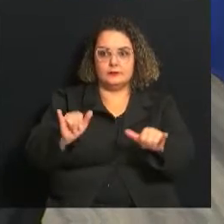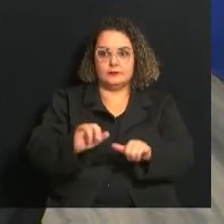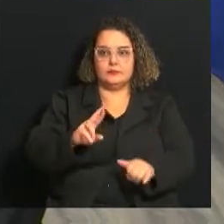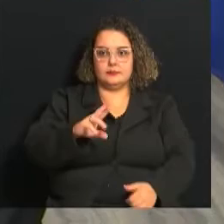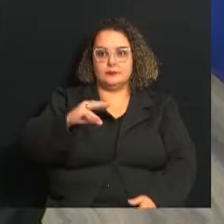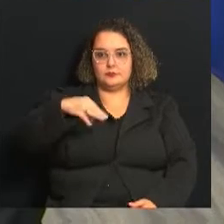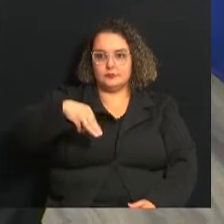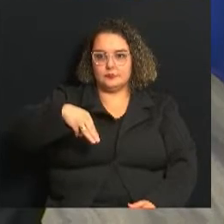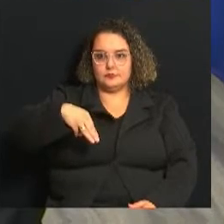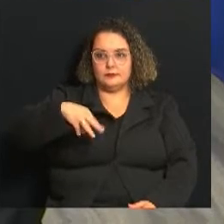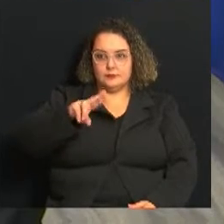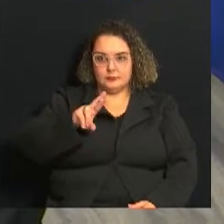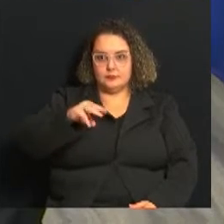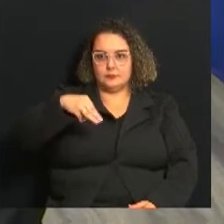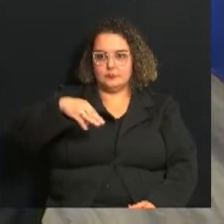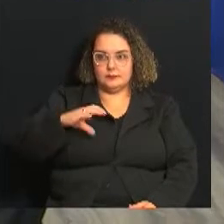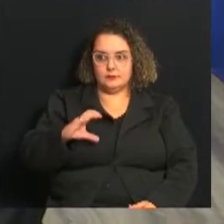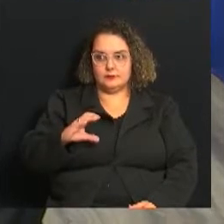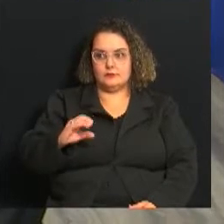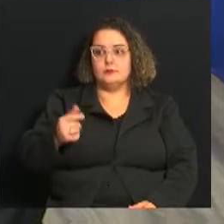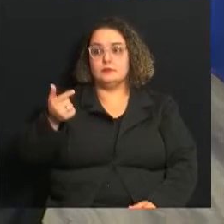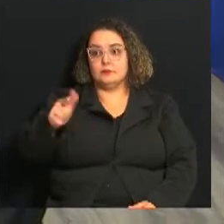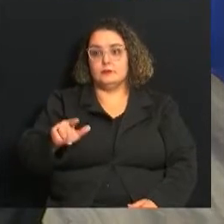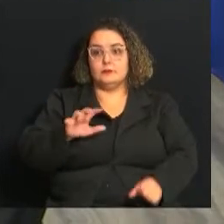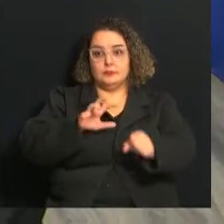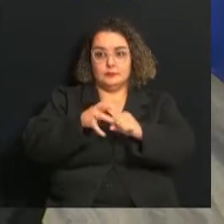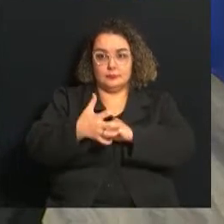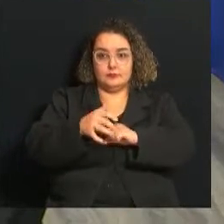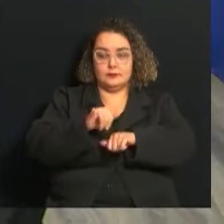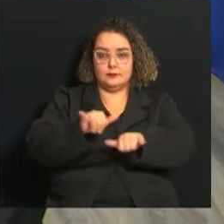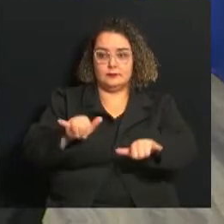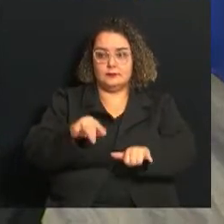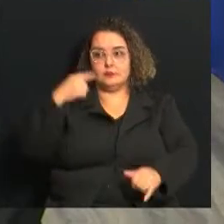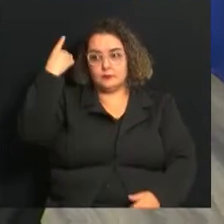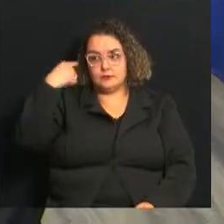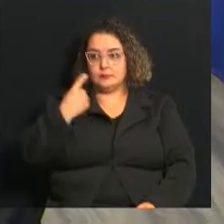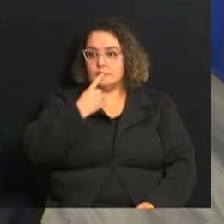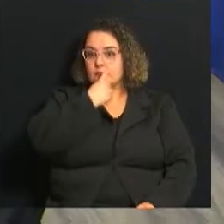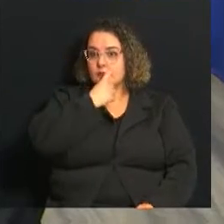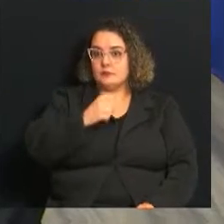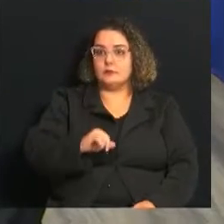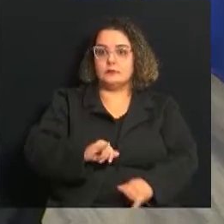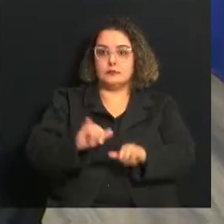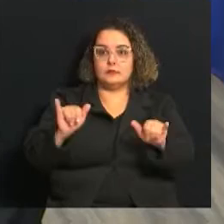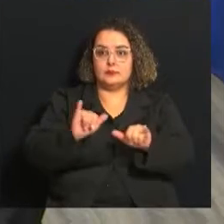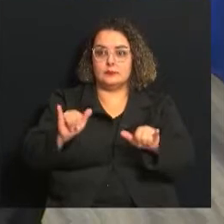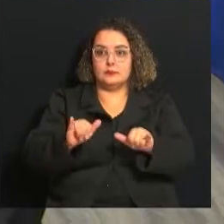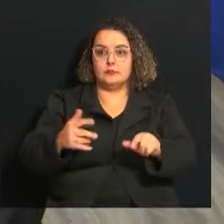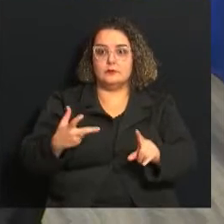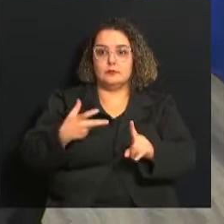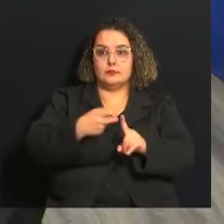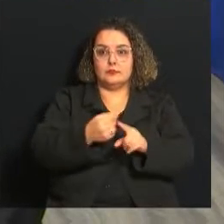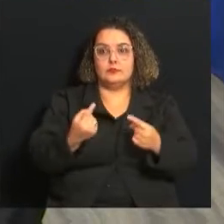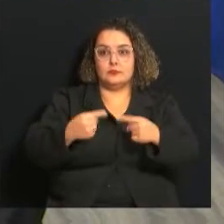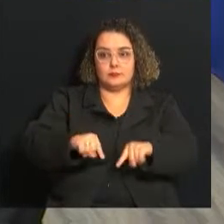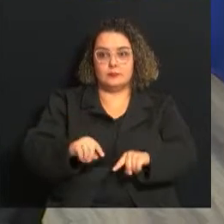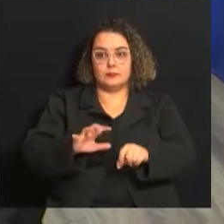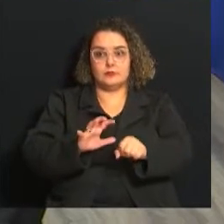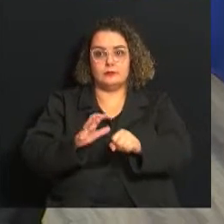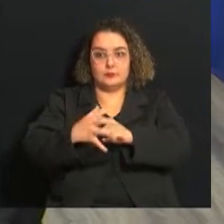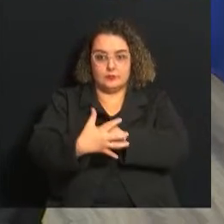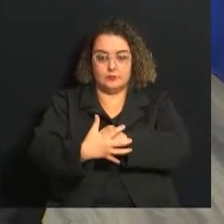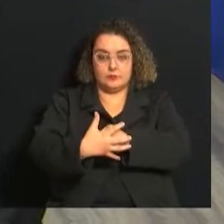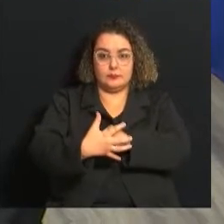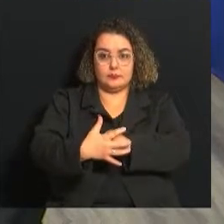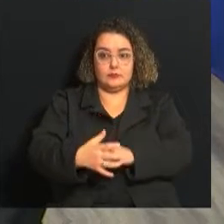Campinas, continuando o assunto de Covid-19. Então, Mirna Abreu, aquela informação, vacinação contra a Covid-19. As pessoas já